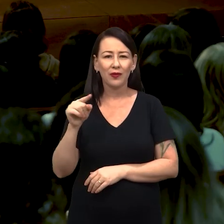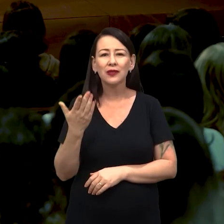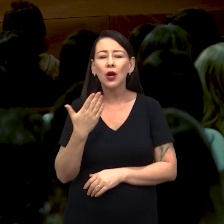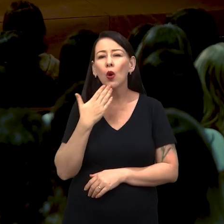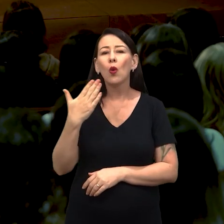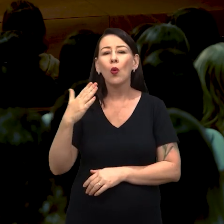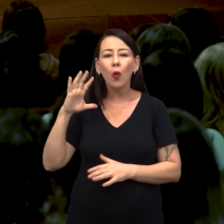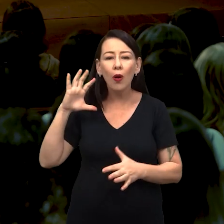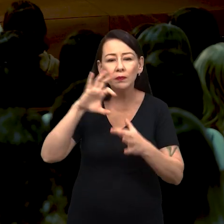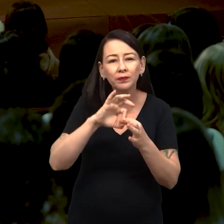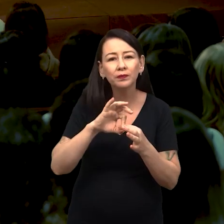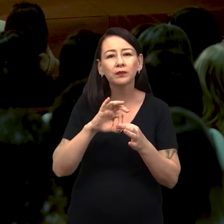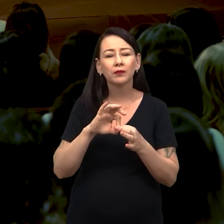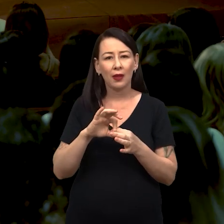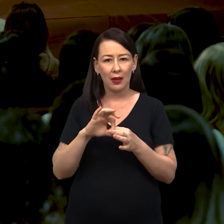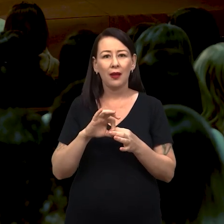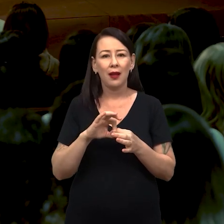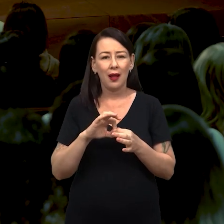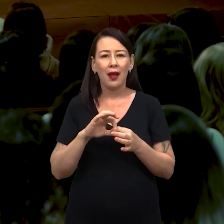qual que é o gancho para a gente